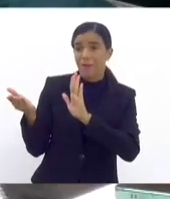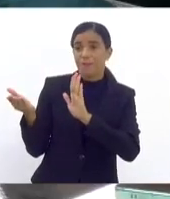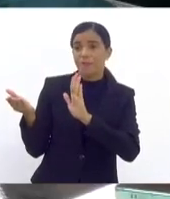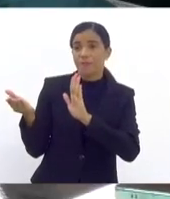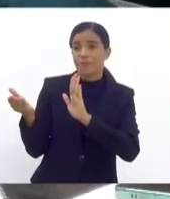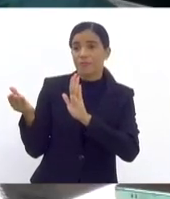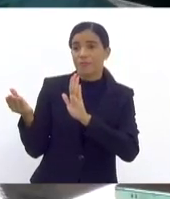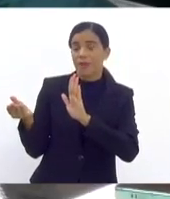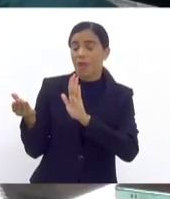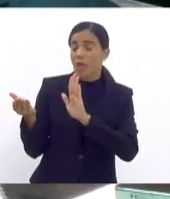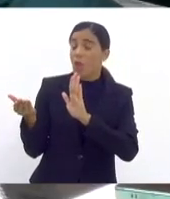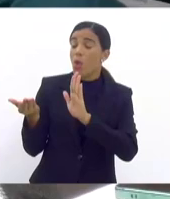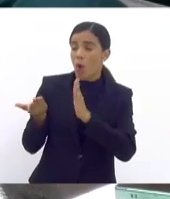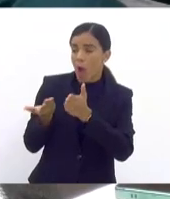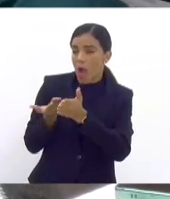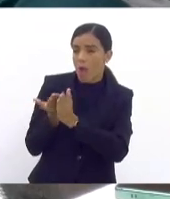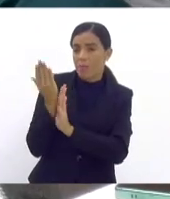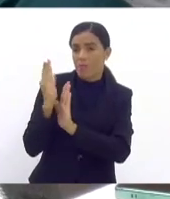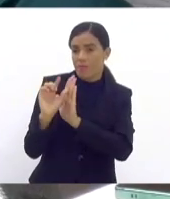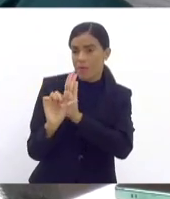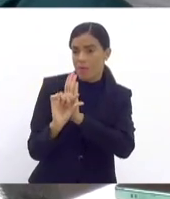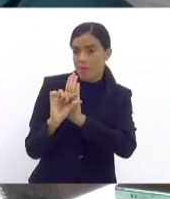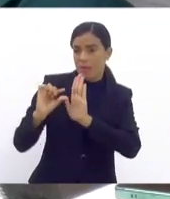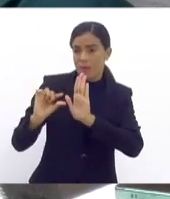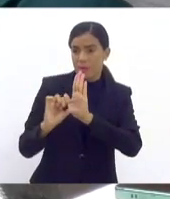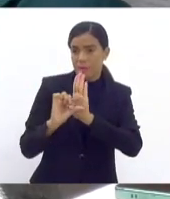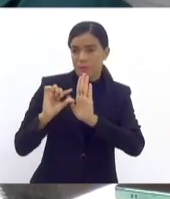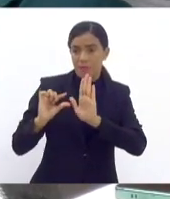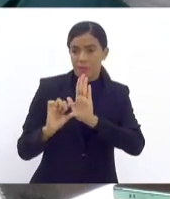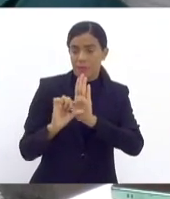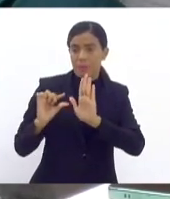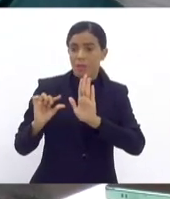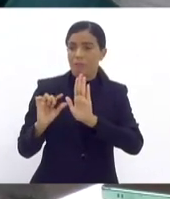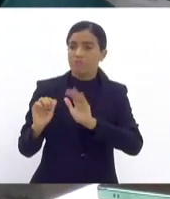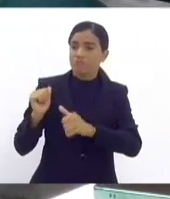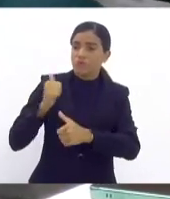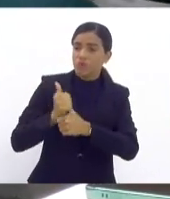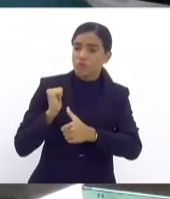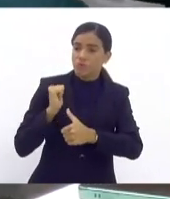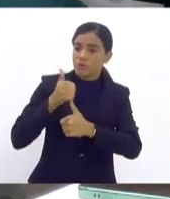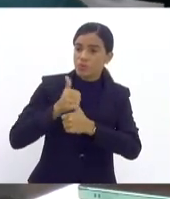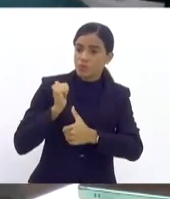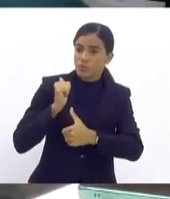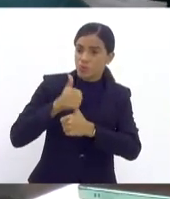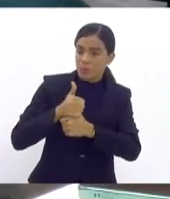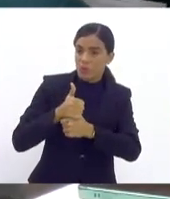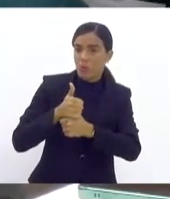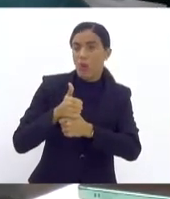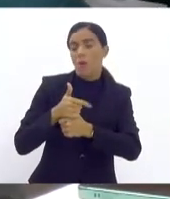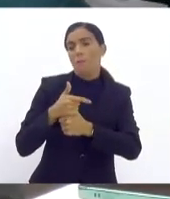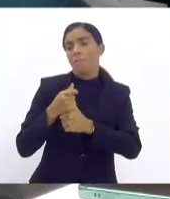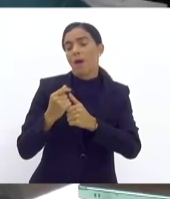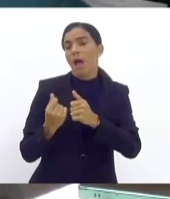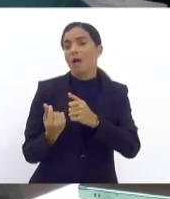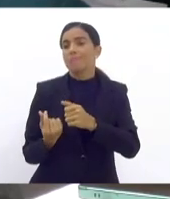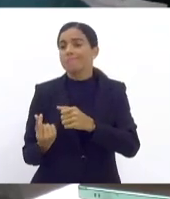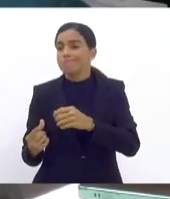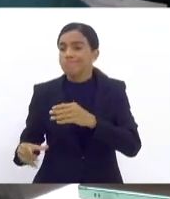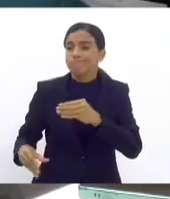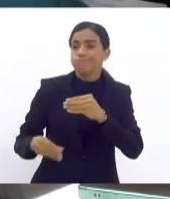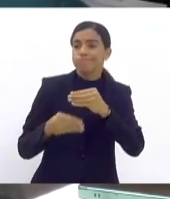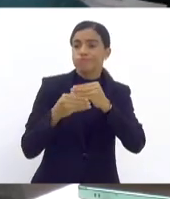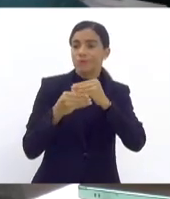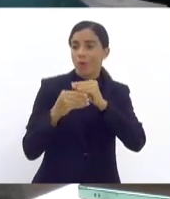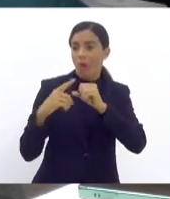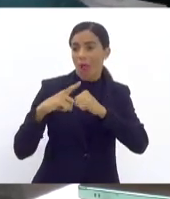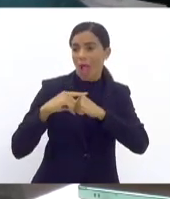Eu aprovei com emendas, opinando ao final por substitutivo, adequando ele para crescer artigos dentro da lei de